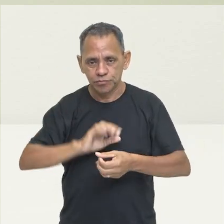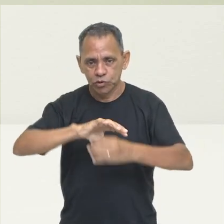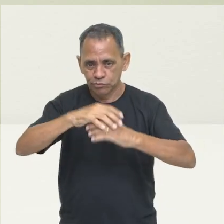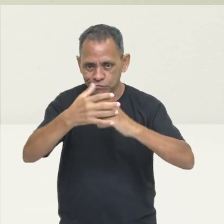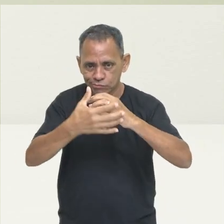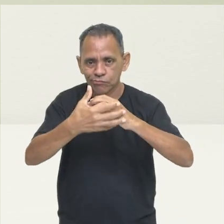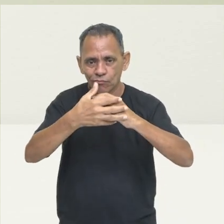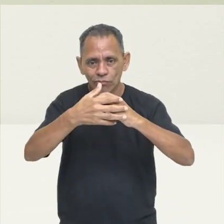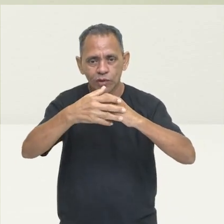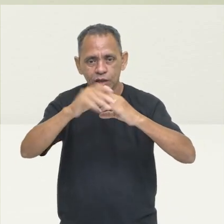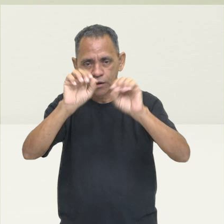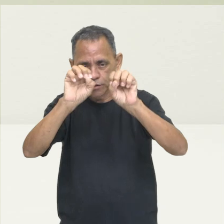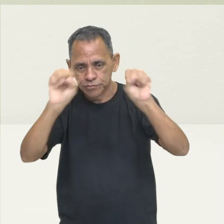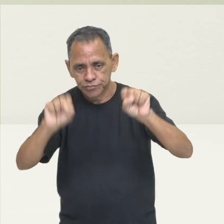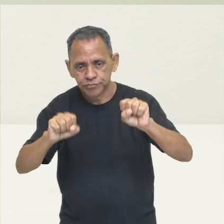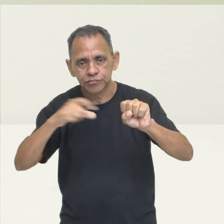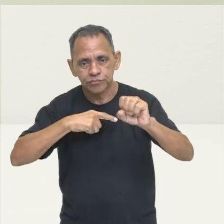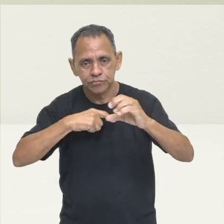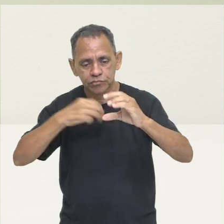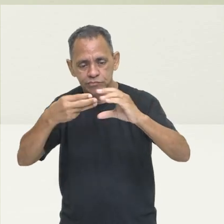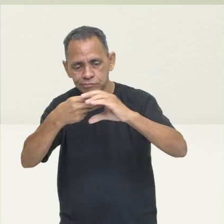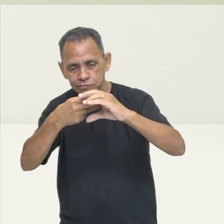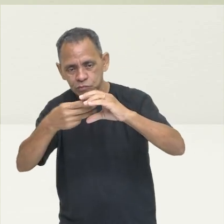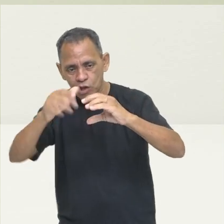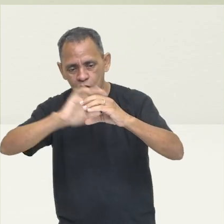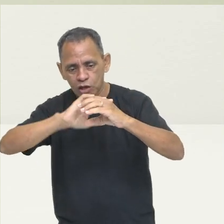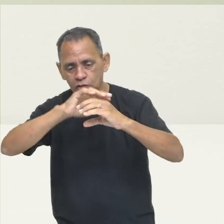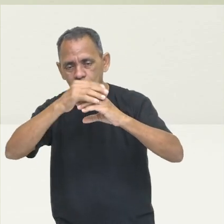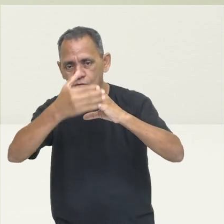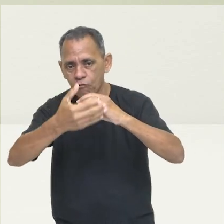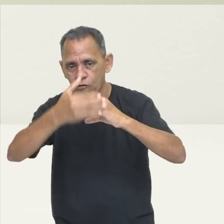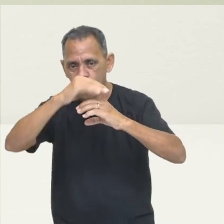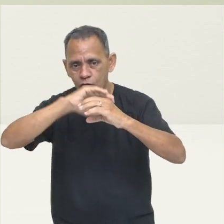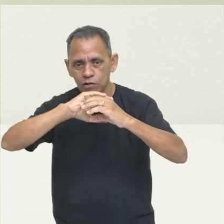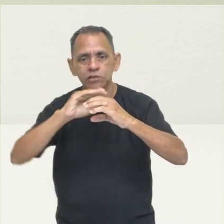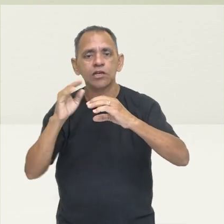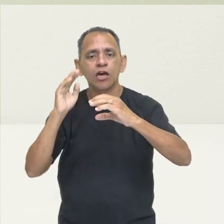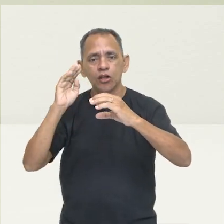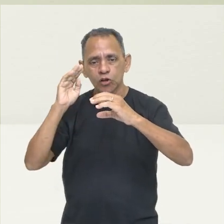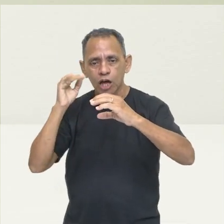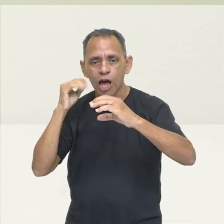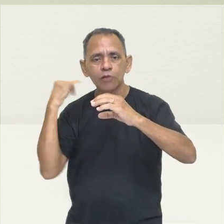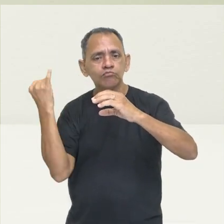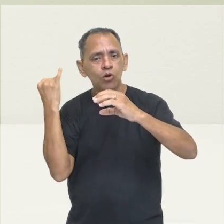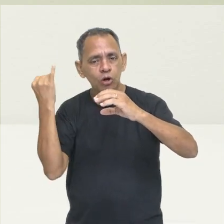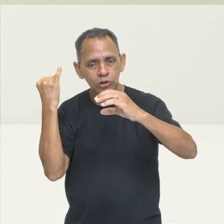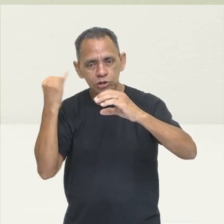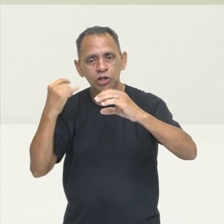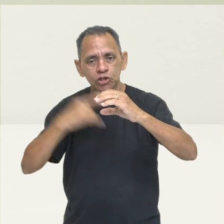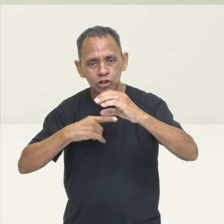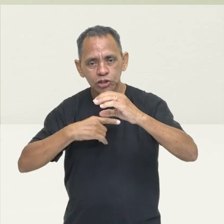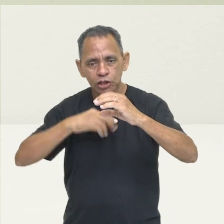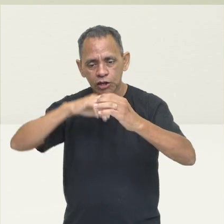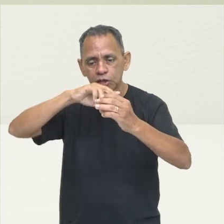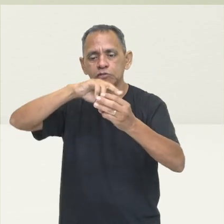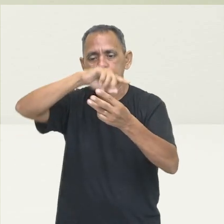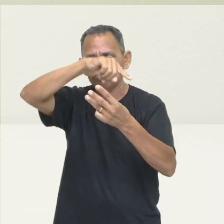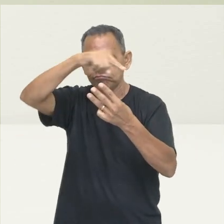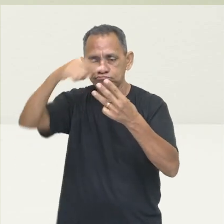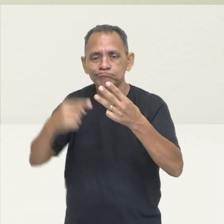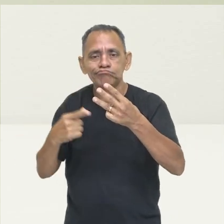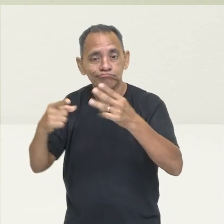essa estrutura que é muito importante, né, que está presente em todos os